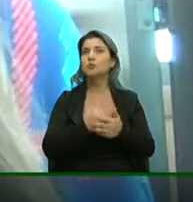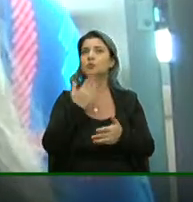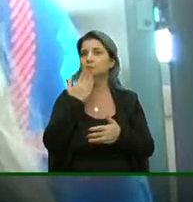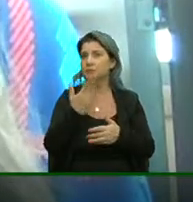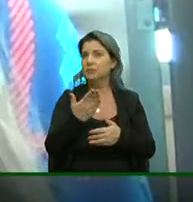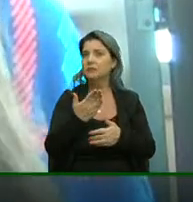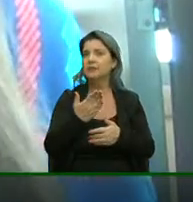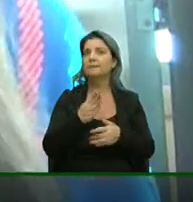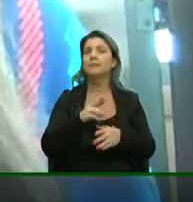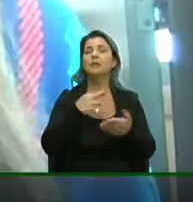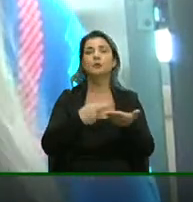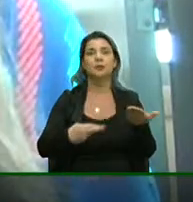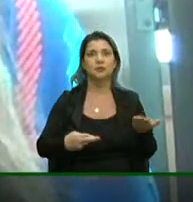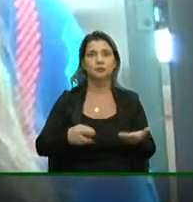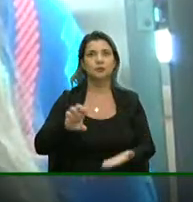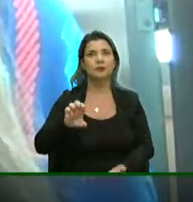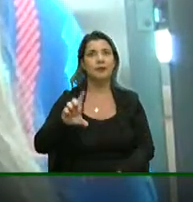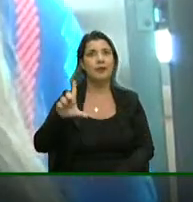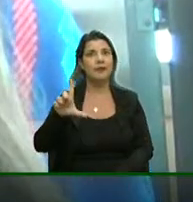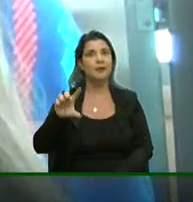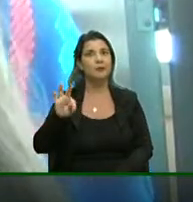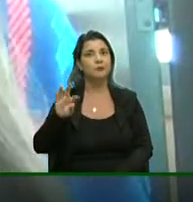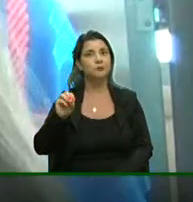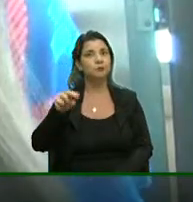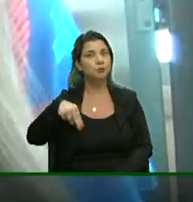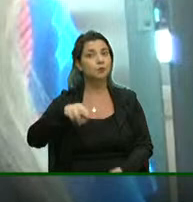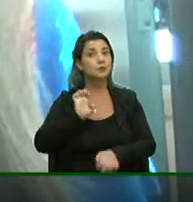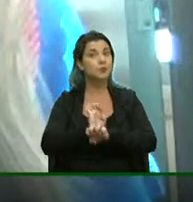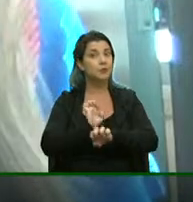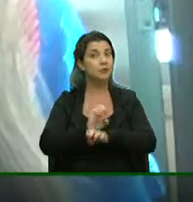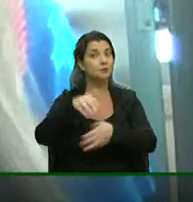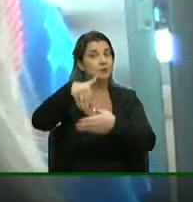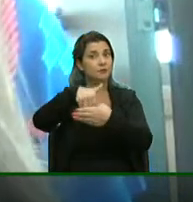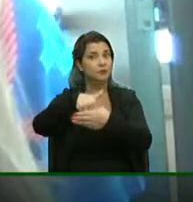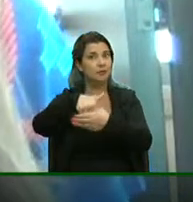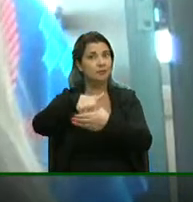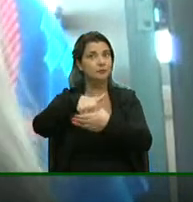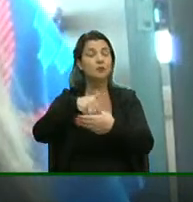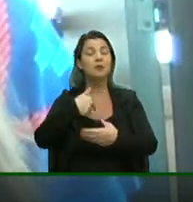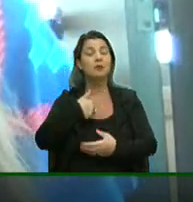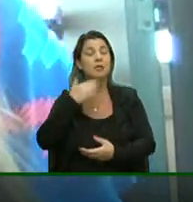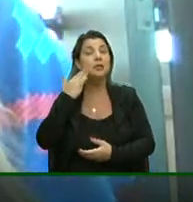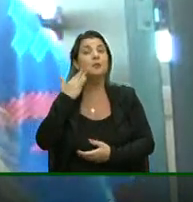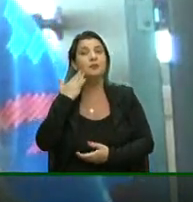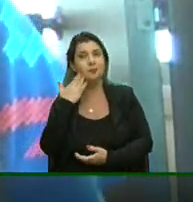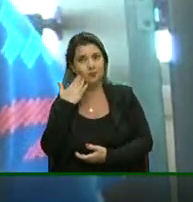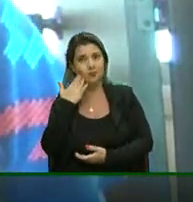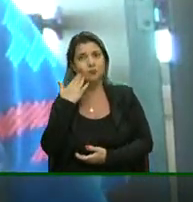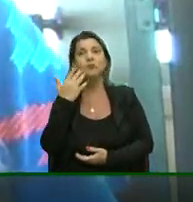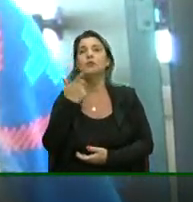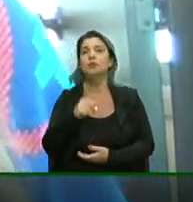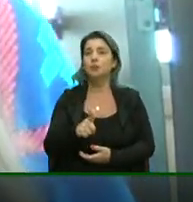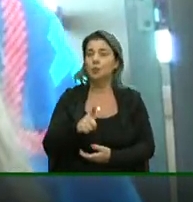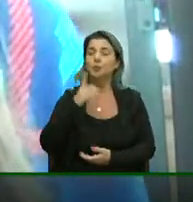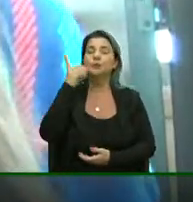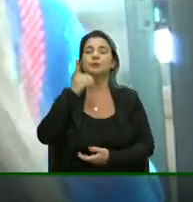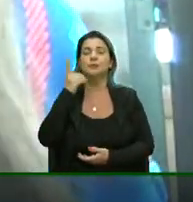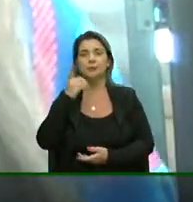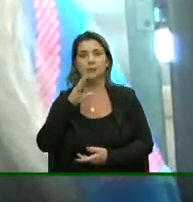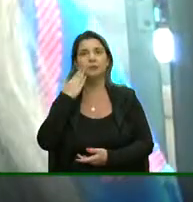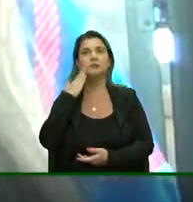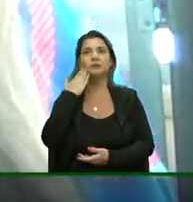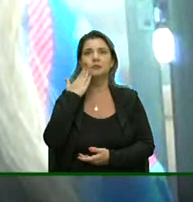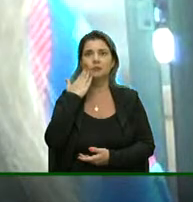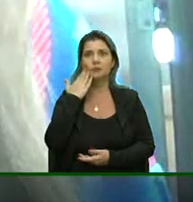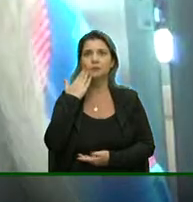relator, deputado Elton Weber, esperando para ser votado na casa. Eu entendo, não só eu e outros tantos deputados, e aí